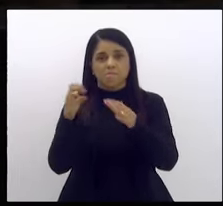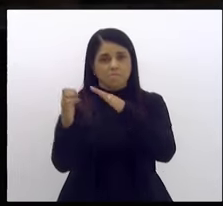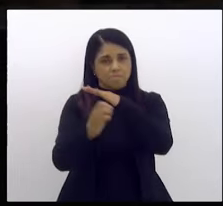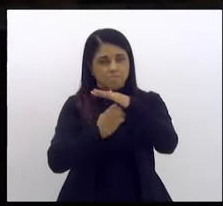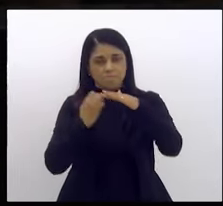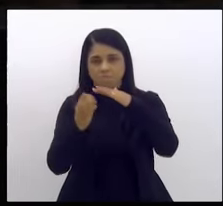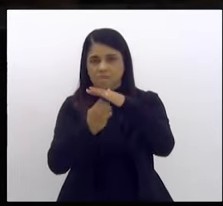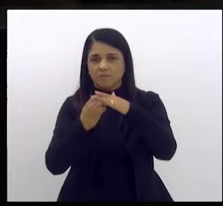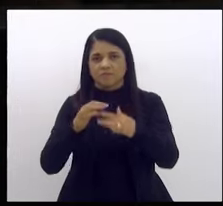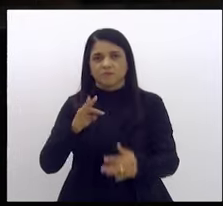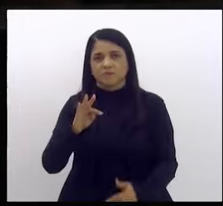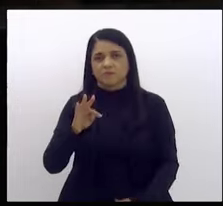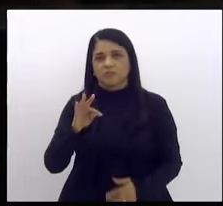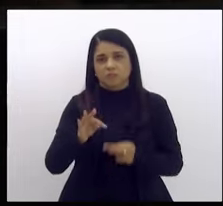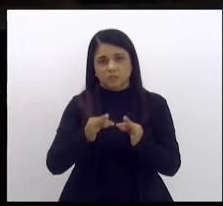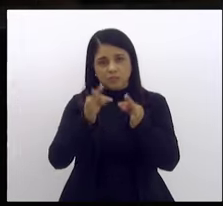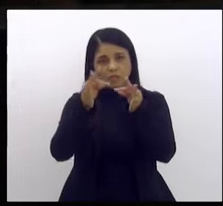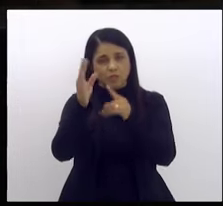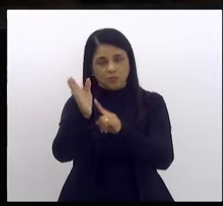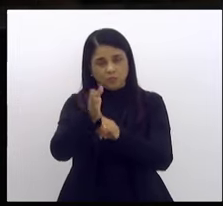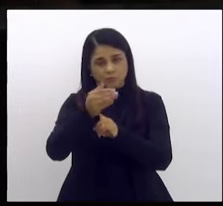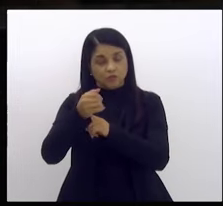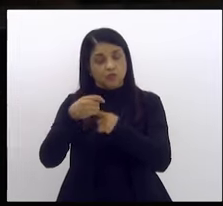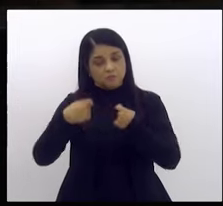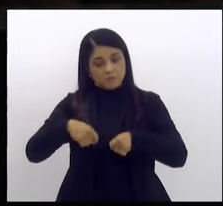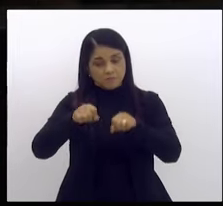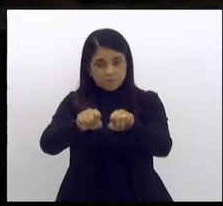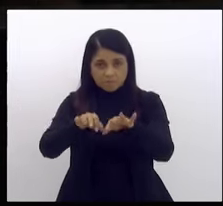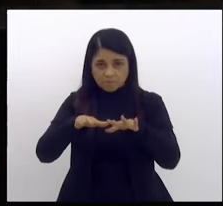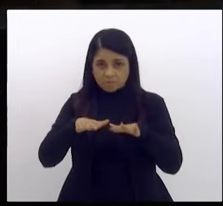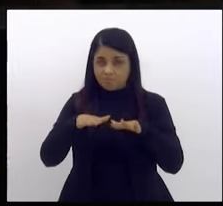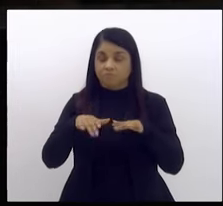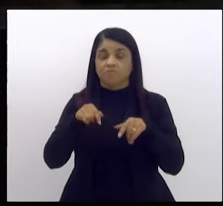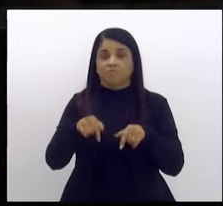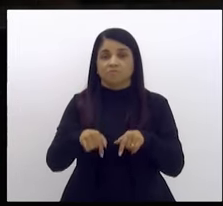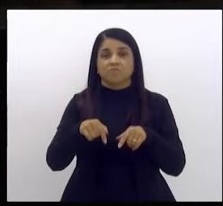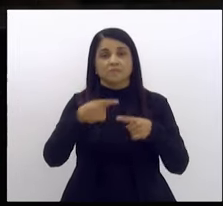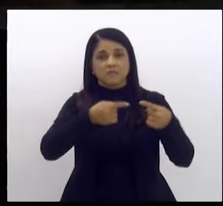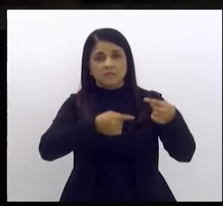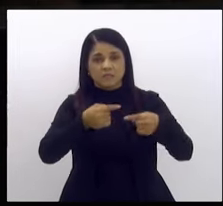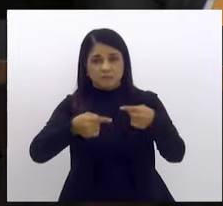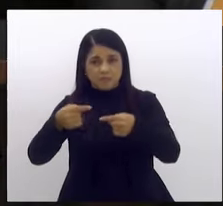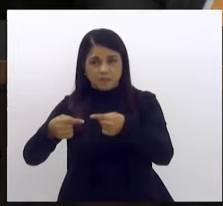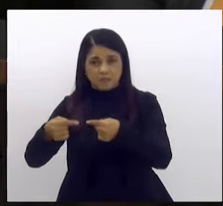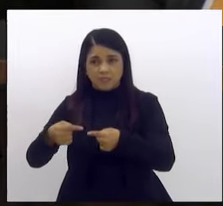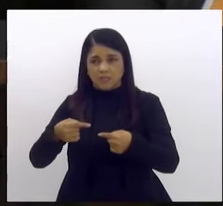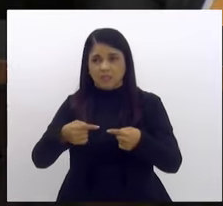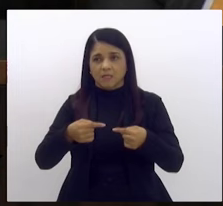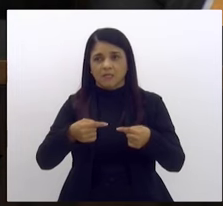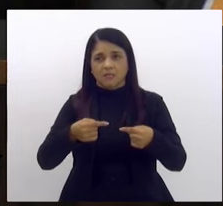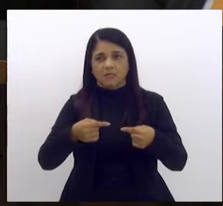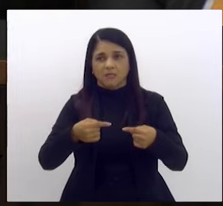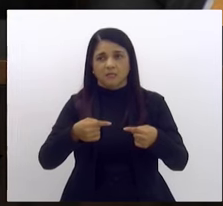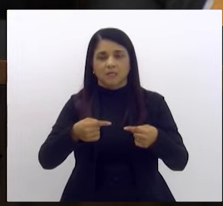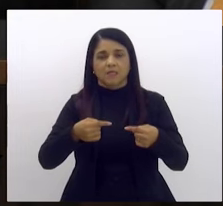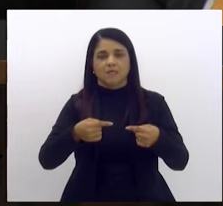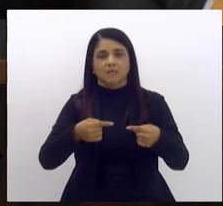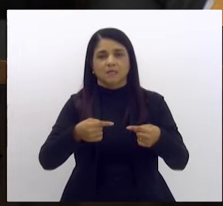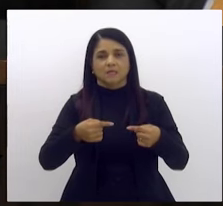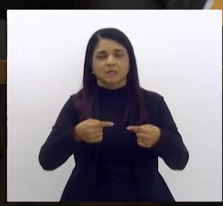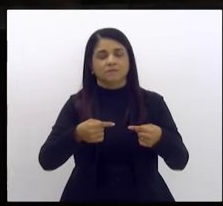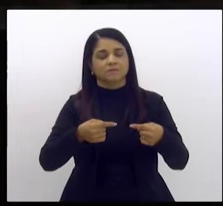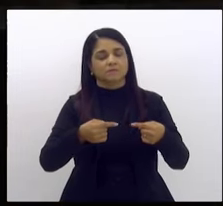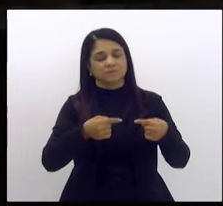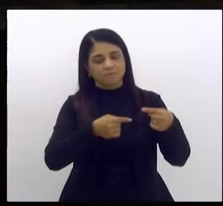é fundamental que as casas legislativas possam fazer esse debate. Nossa nobre deputada, para concluir, por gentileza.